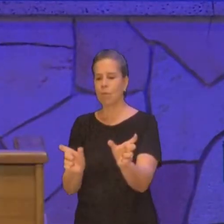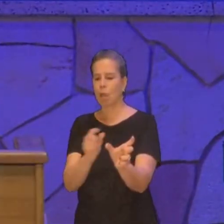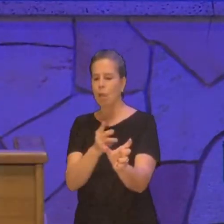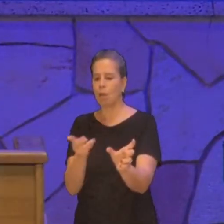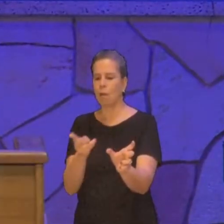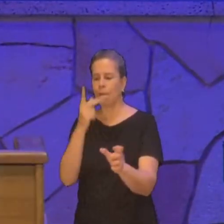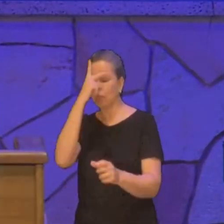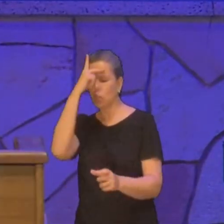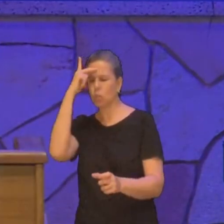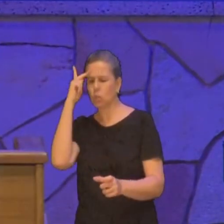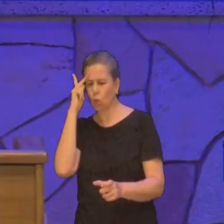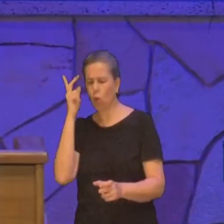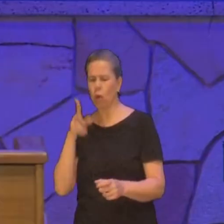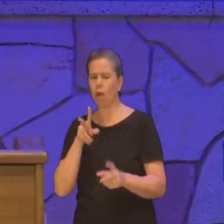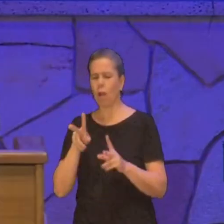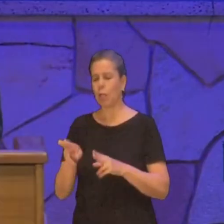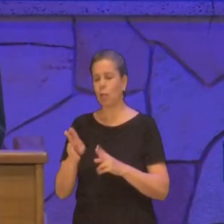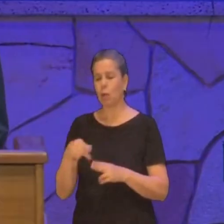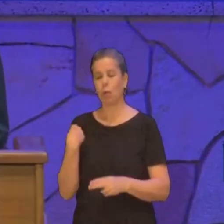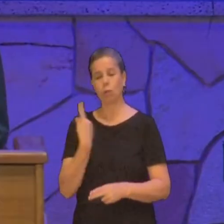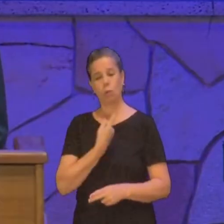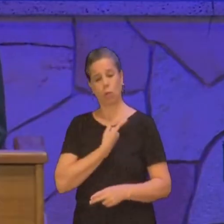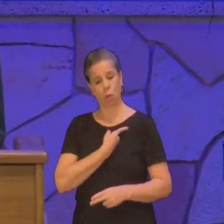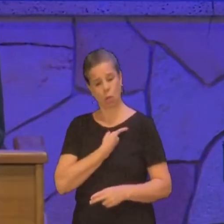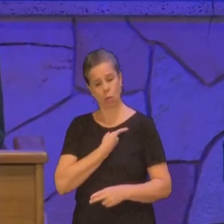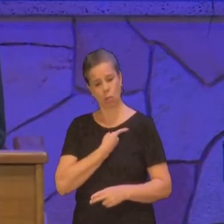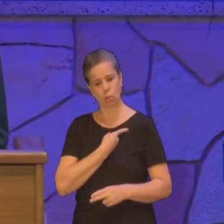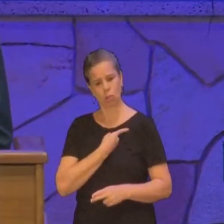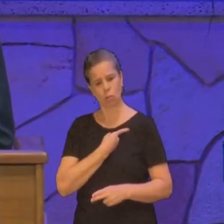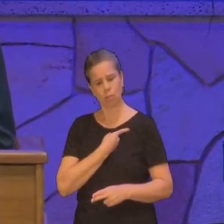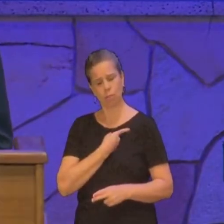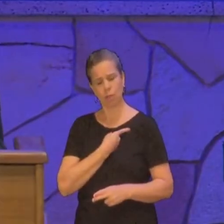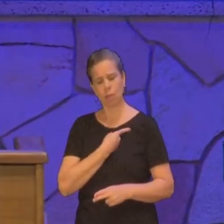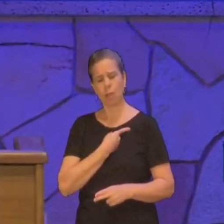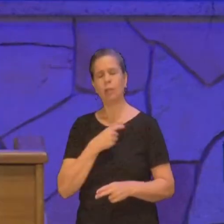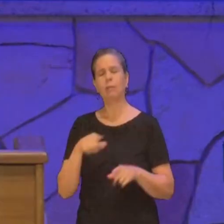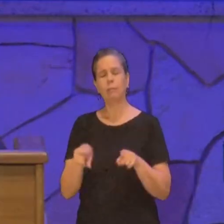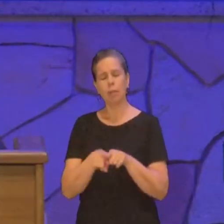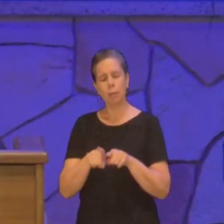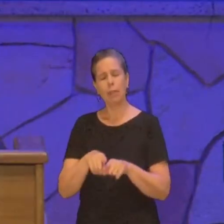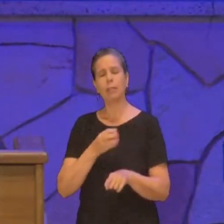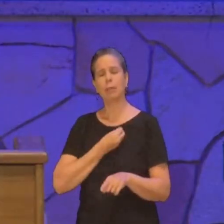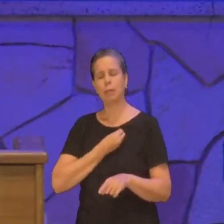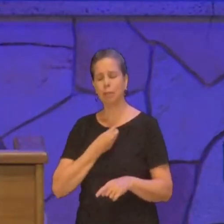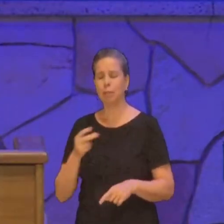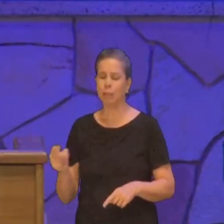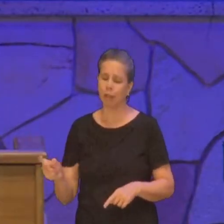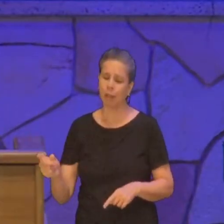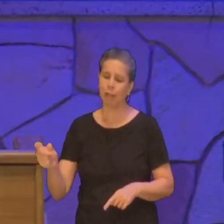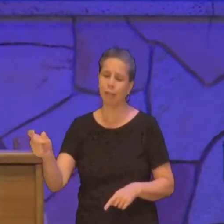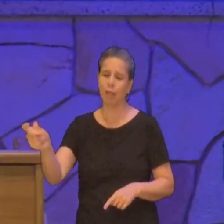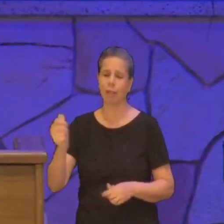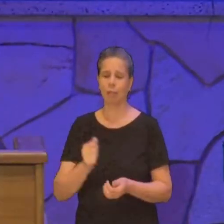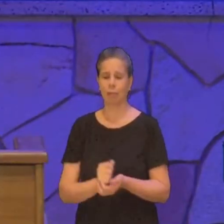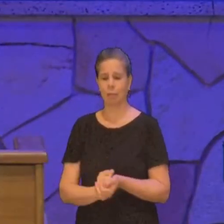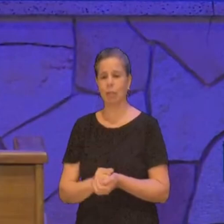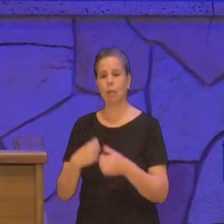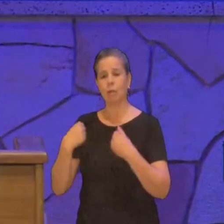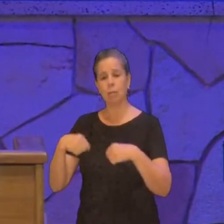nós, tem uma eternidade pela frente. Nós precisamos enxergar além, precisamos das lentes de